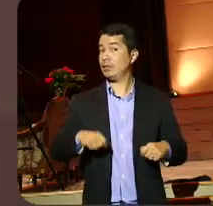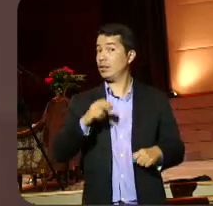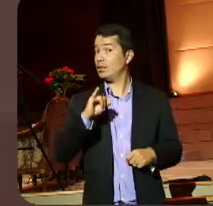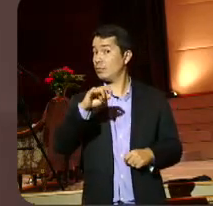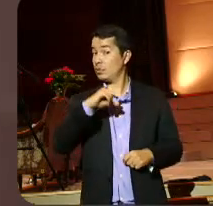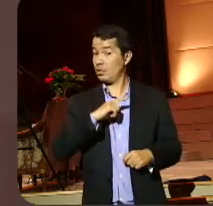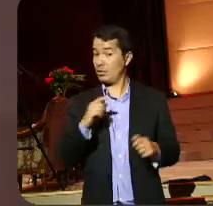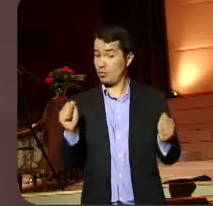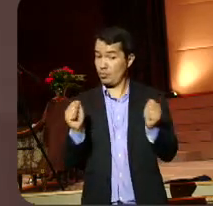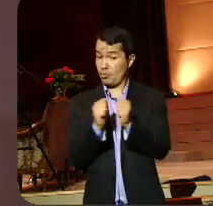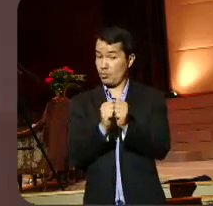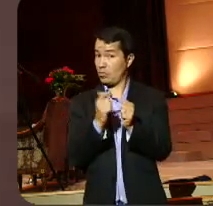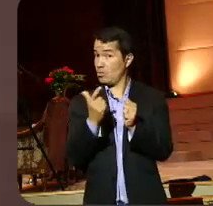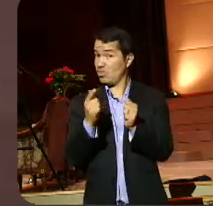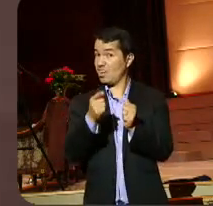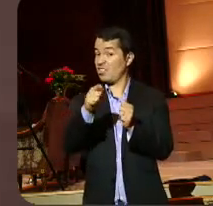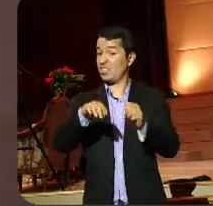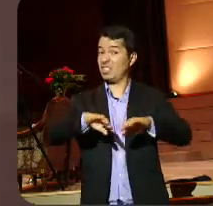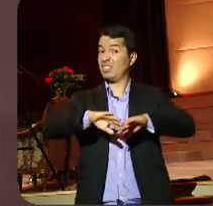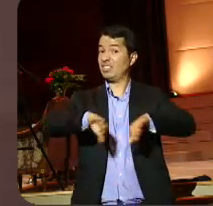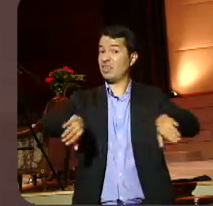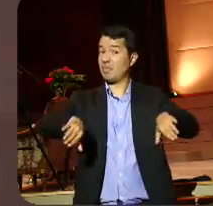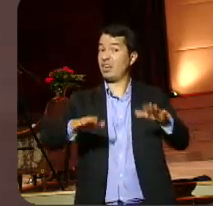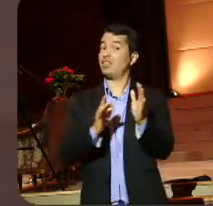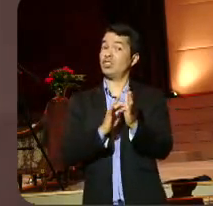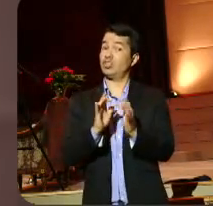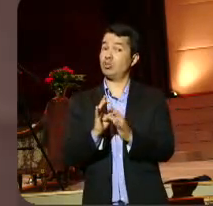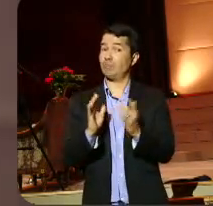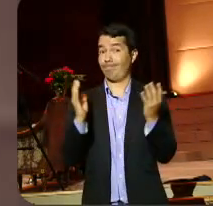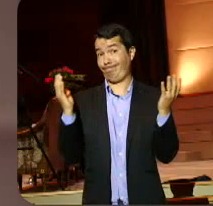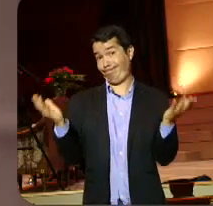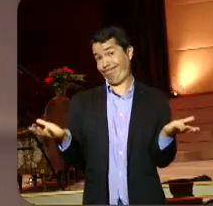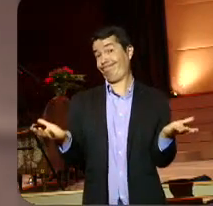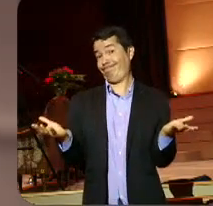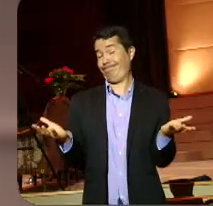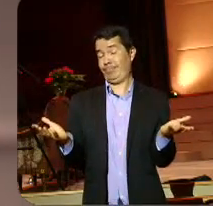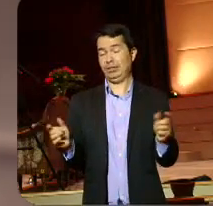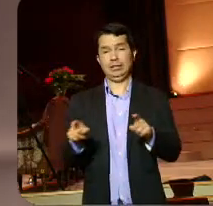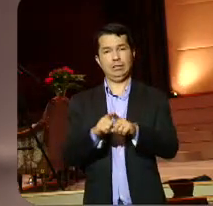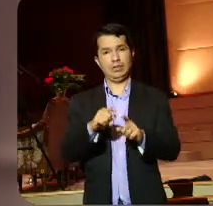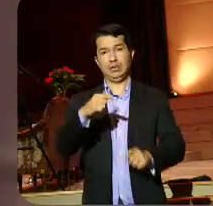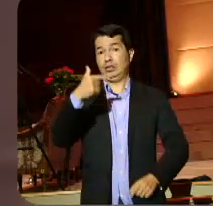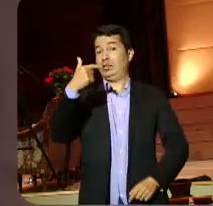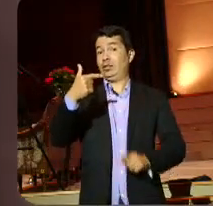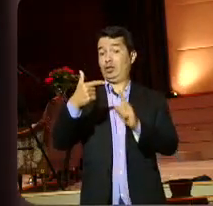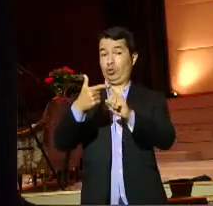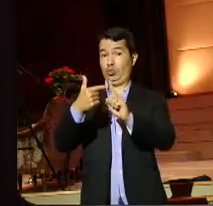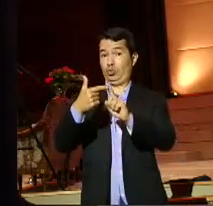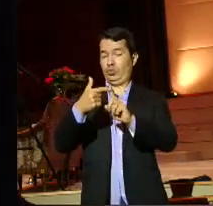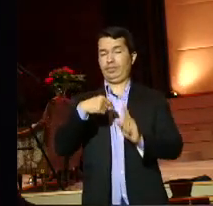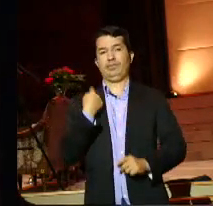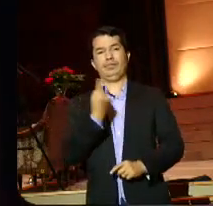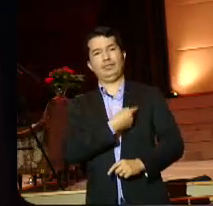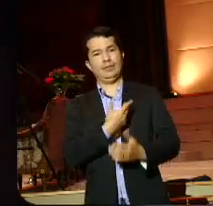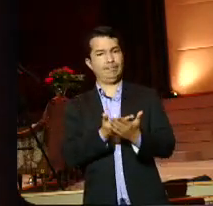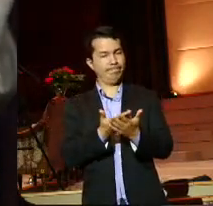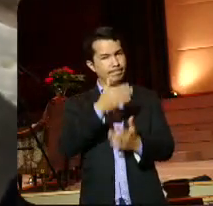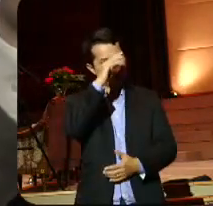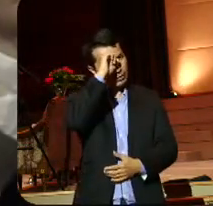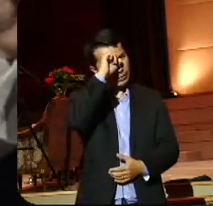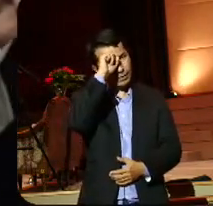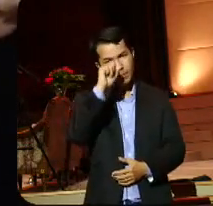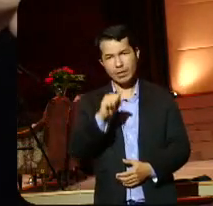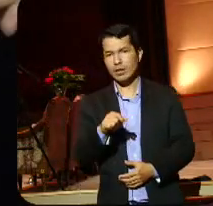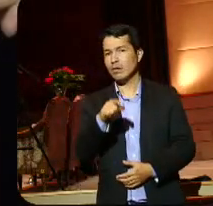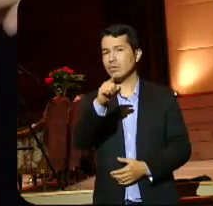ajunta, espalha. Segunda coisa que a gente aprendeu hoje é que onde você